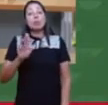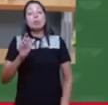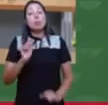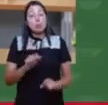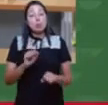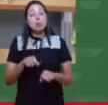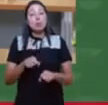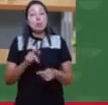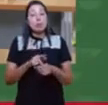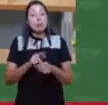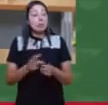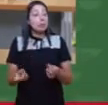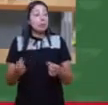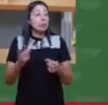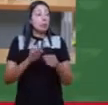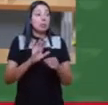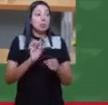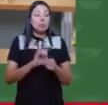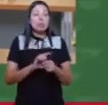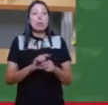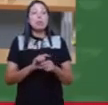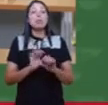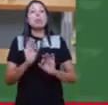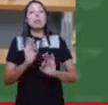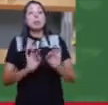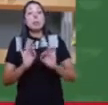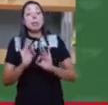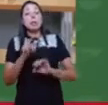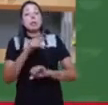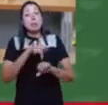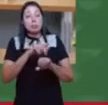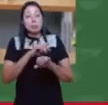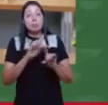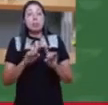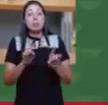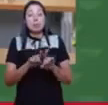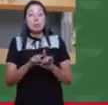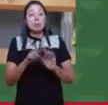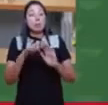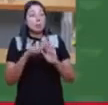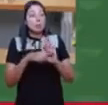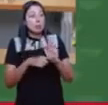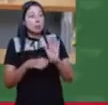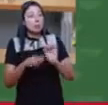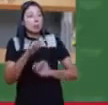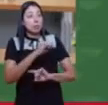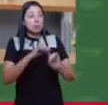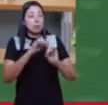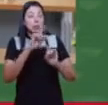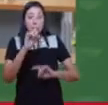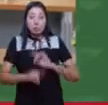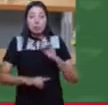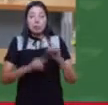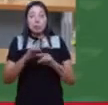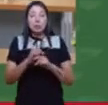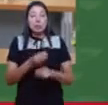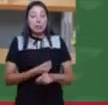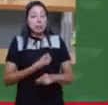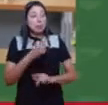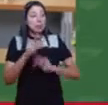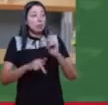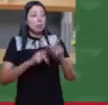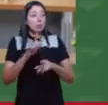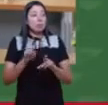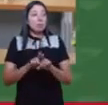possa retornar não só uma estabilidade no país, como também programas sociais de soberania e de vida melhor para o nosso